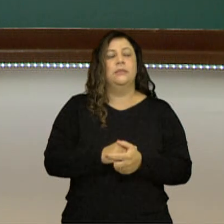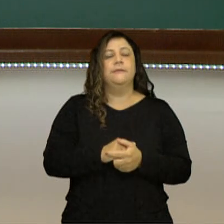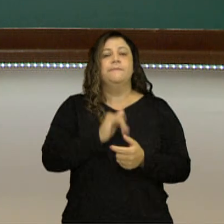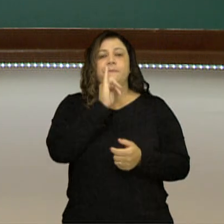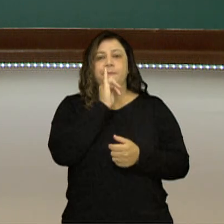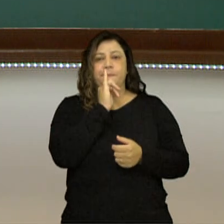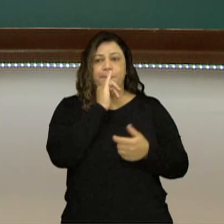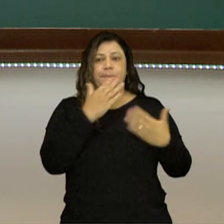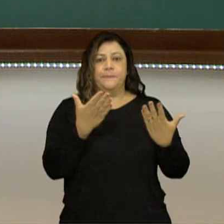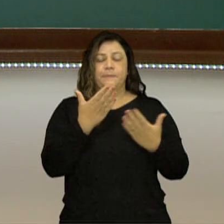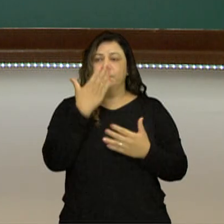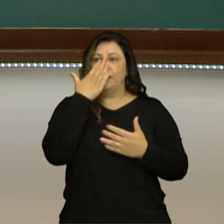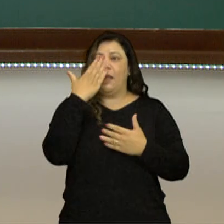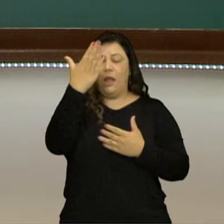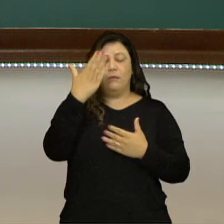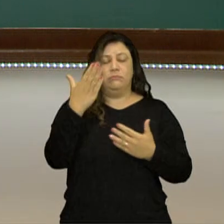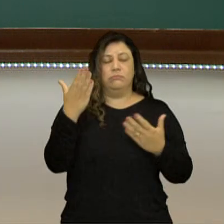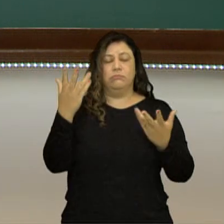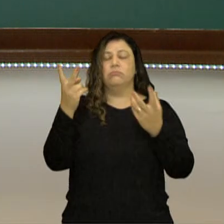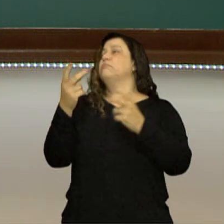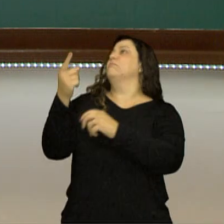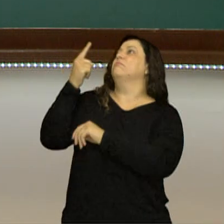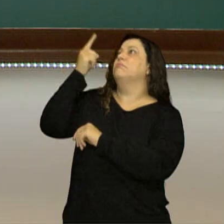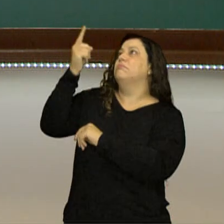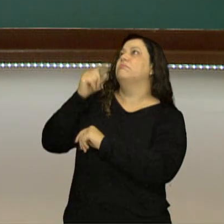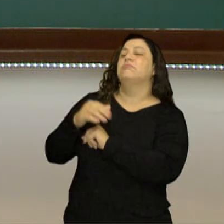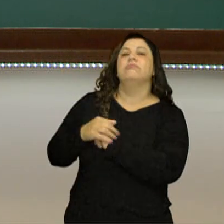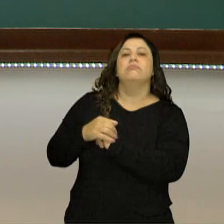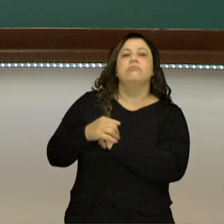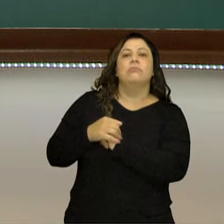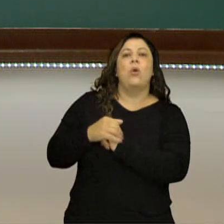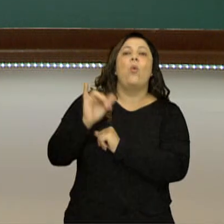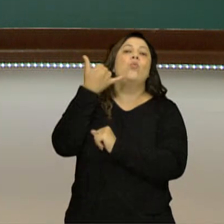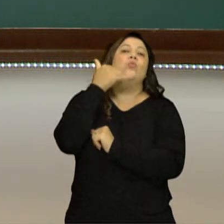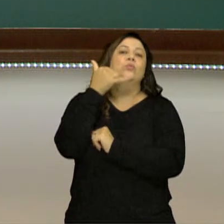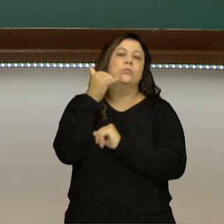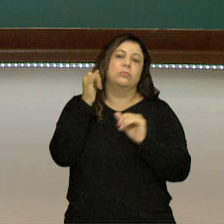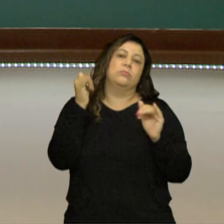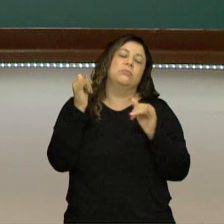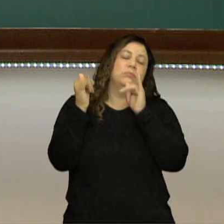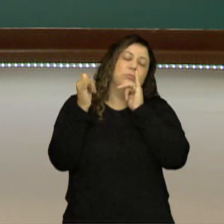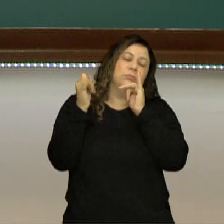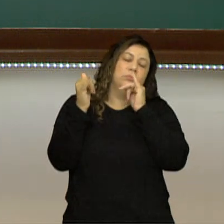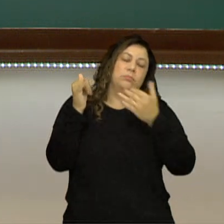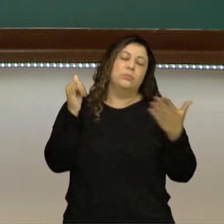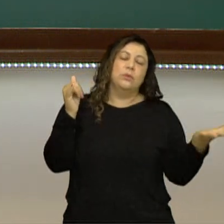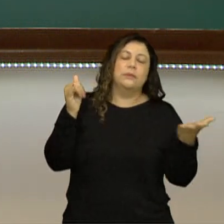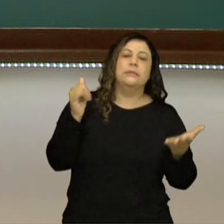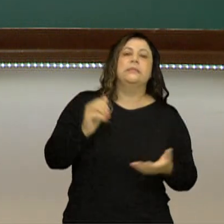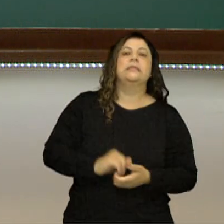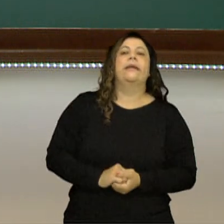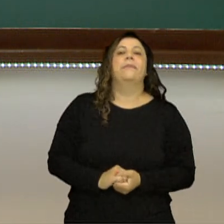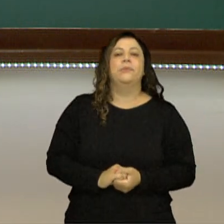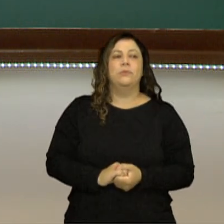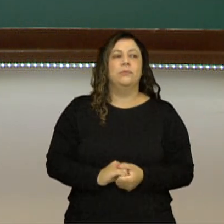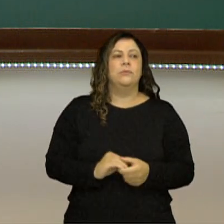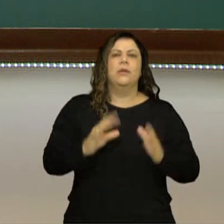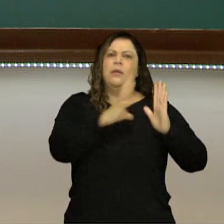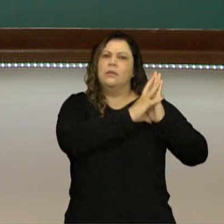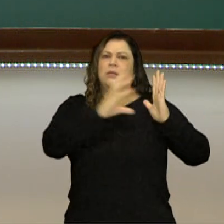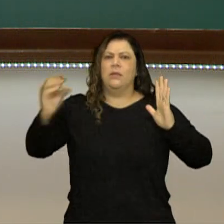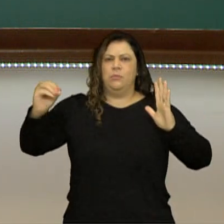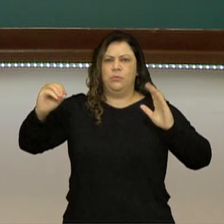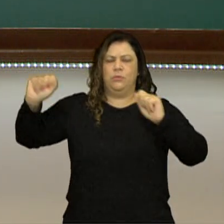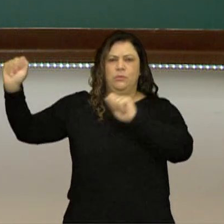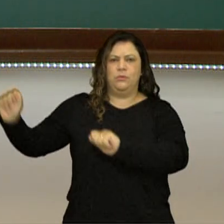você poderia, na frente desse orifício, pôr um celular hoje, por exemplo. Esse celular seria reproduzido na